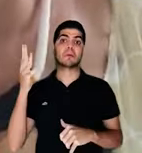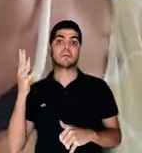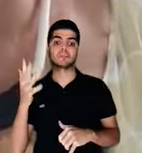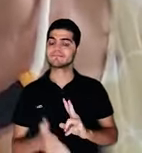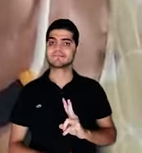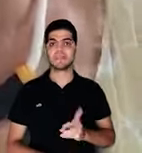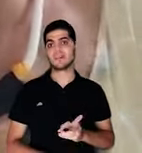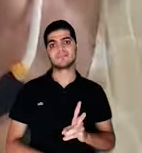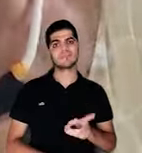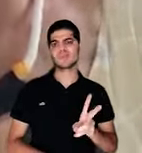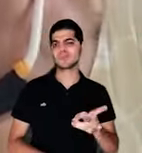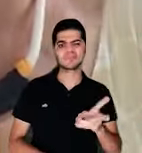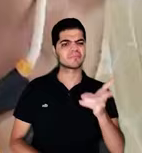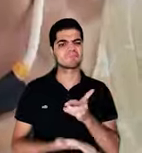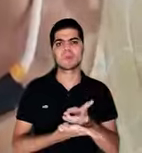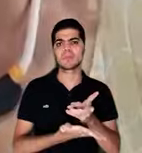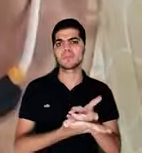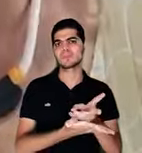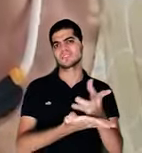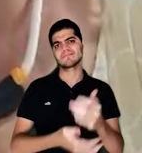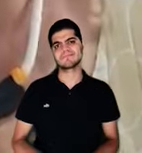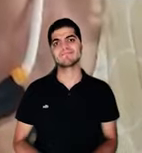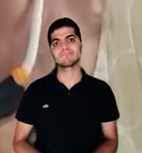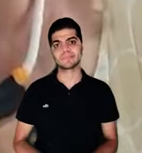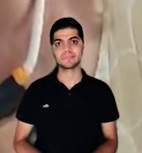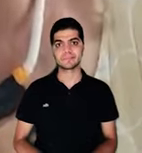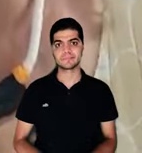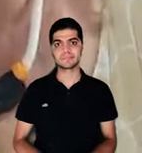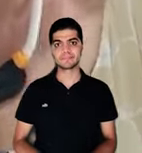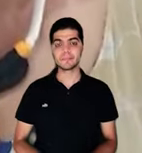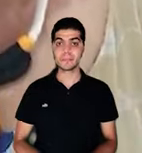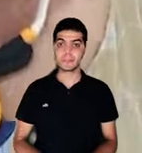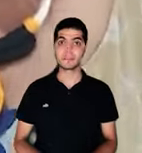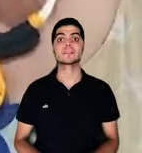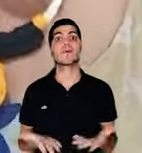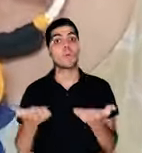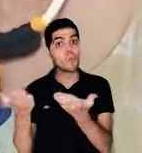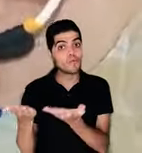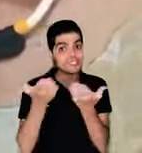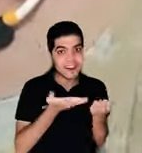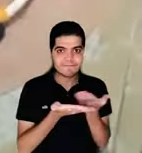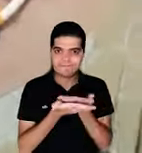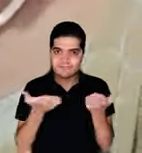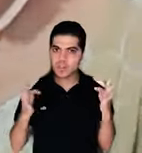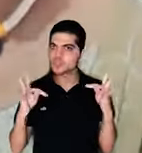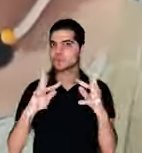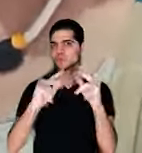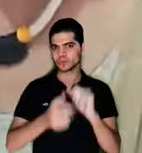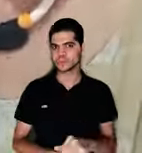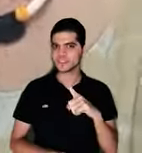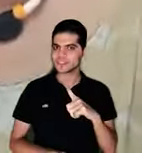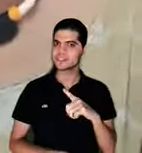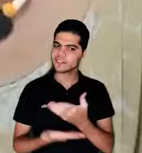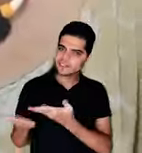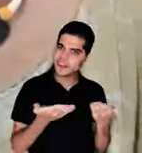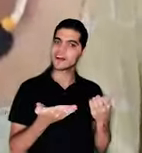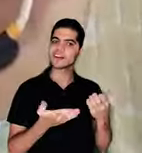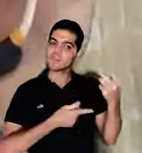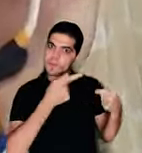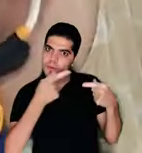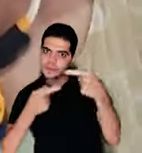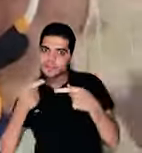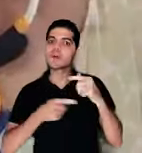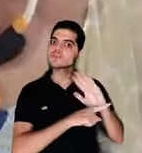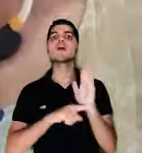continuam a tão frequentes em nosso tempo eu convido a todos vocês acompanharem as